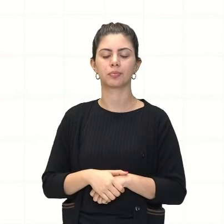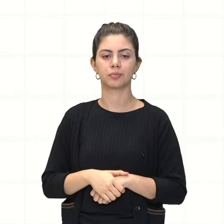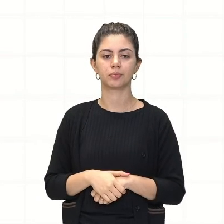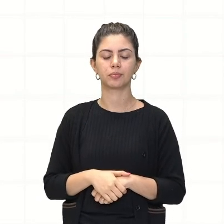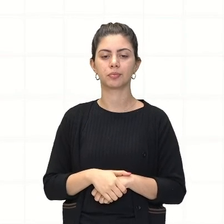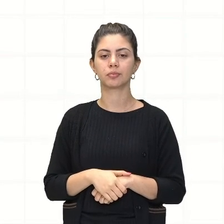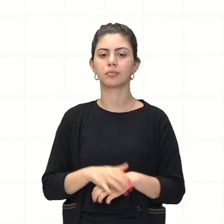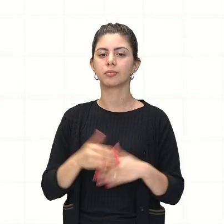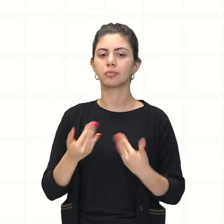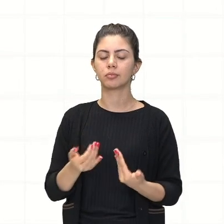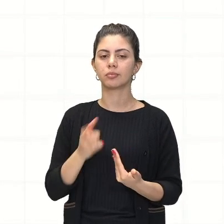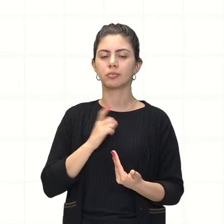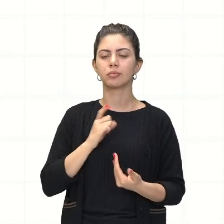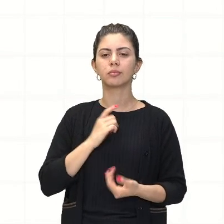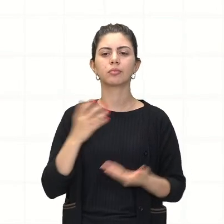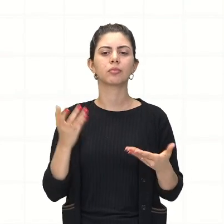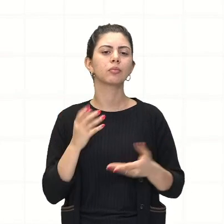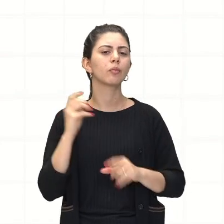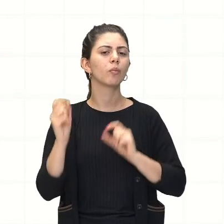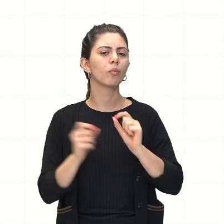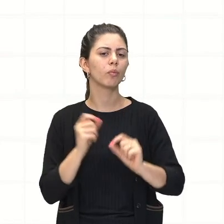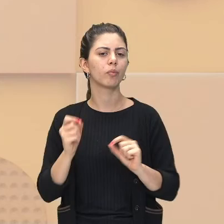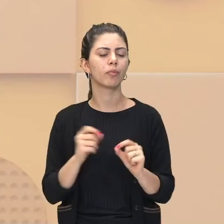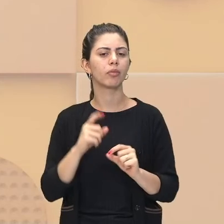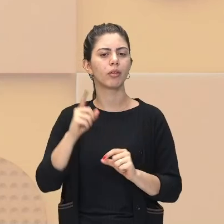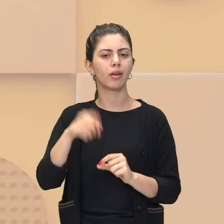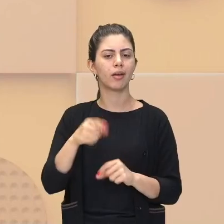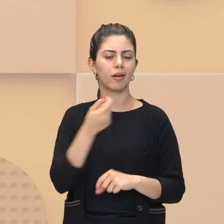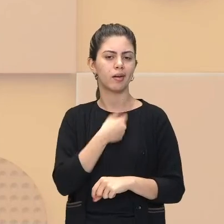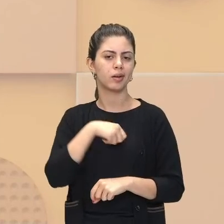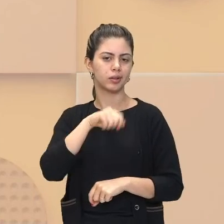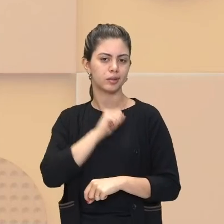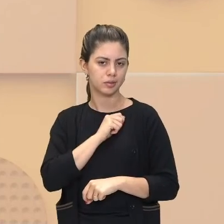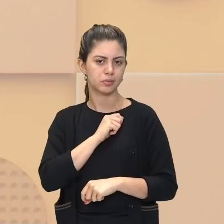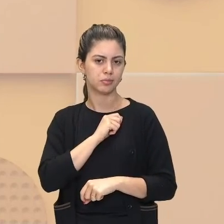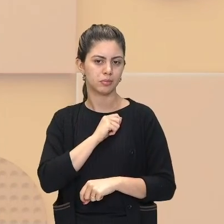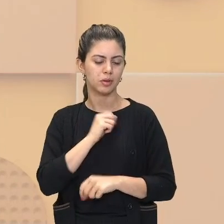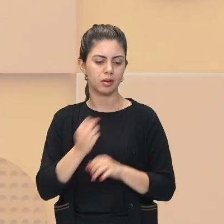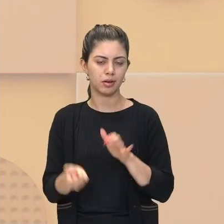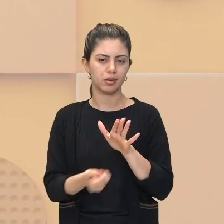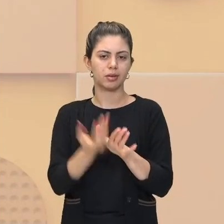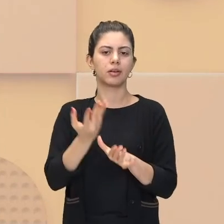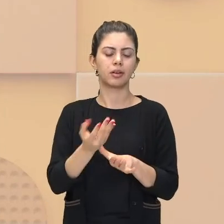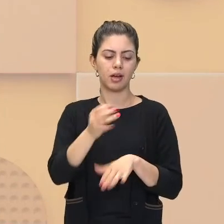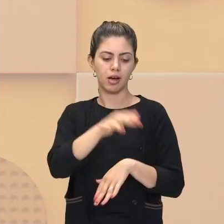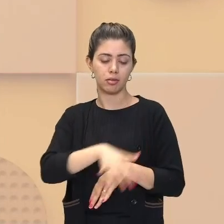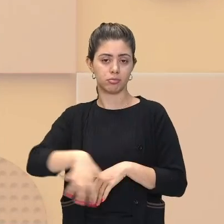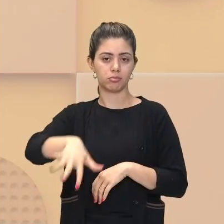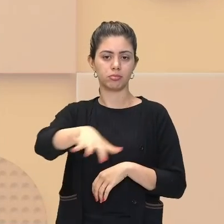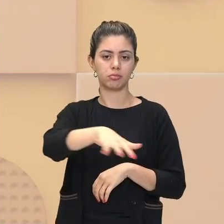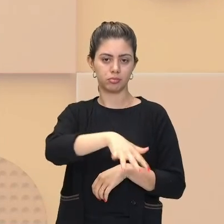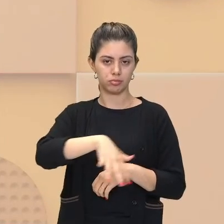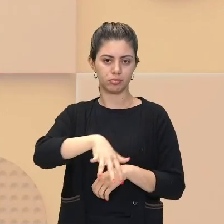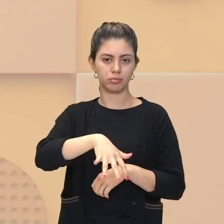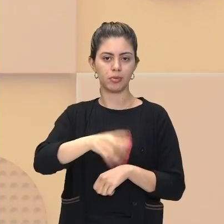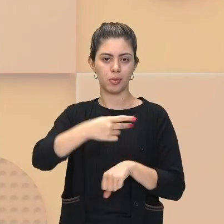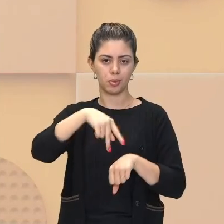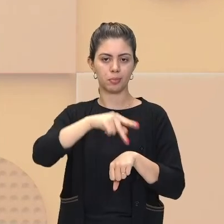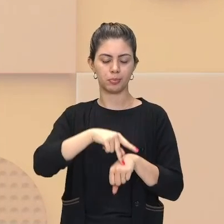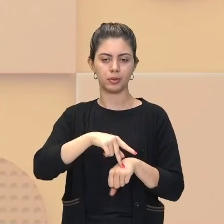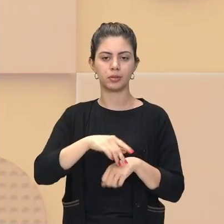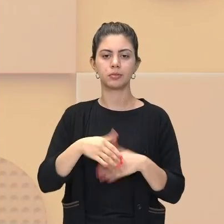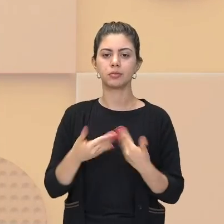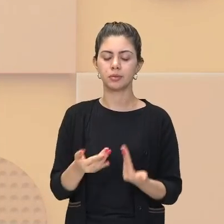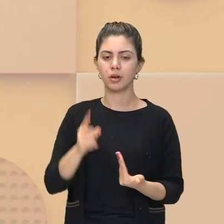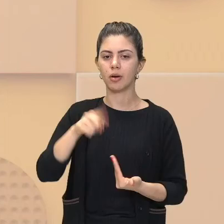nós temos a partir de agora a Espanha formada enquanto território nacional. Então, nós temos